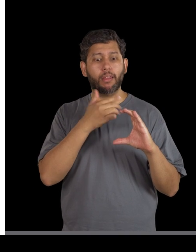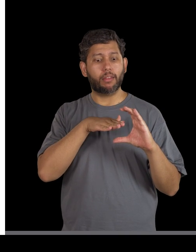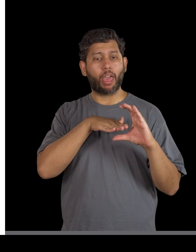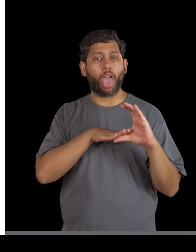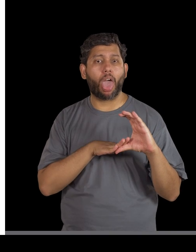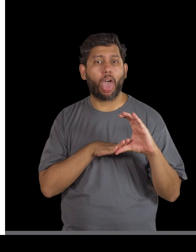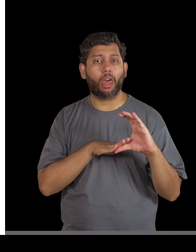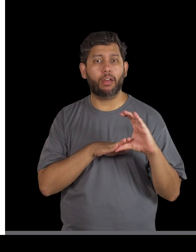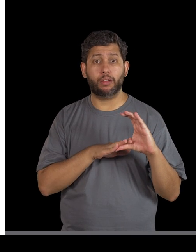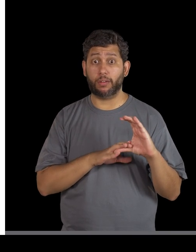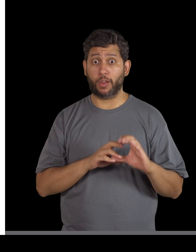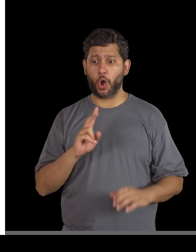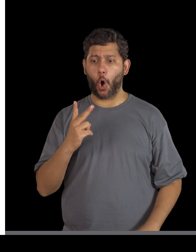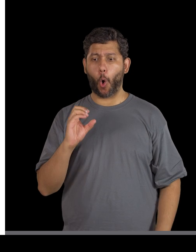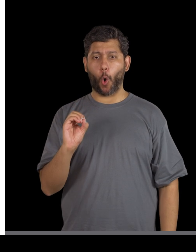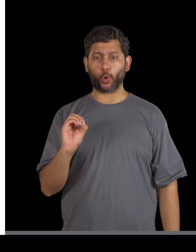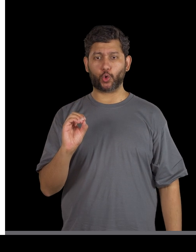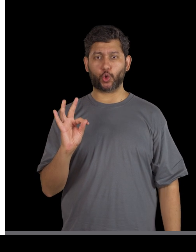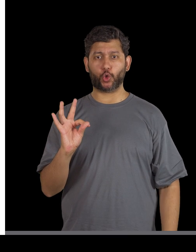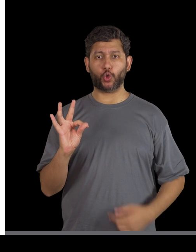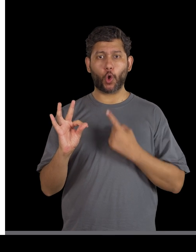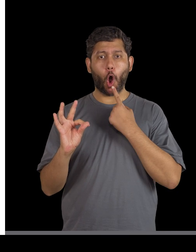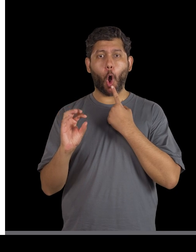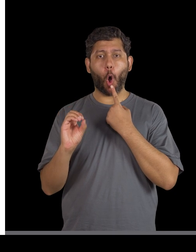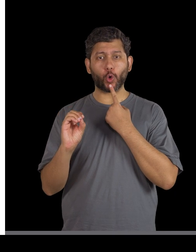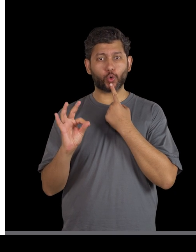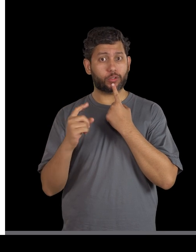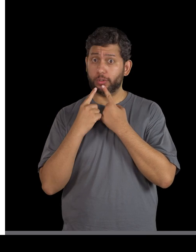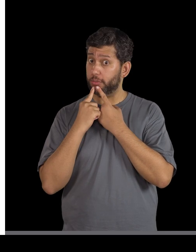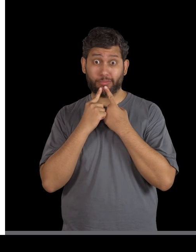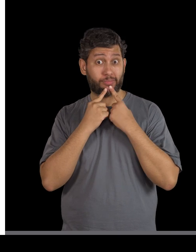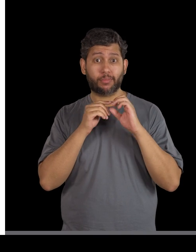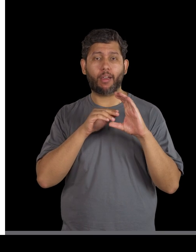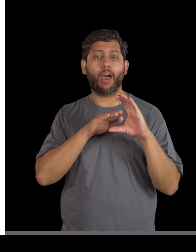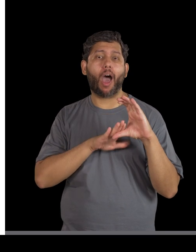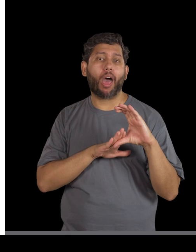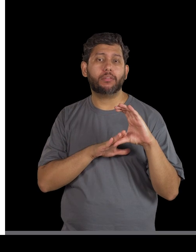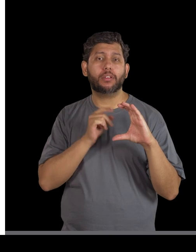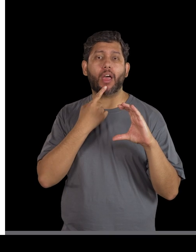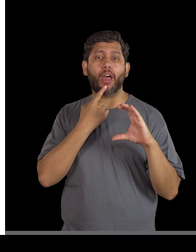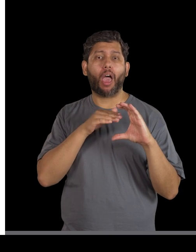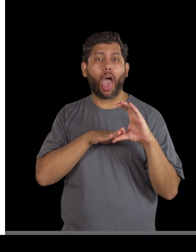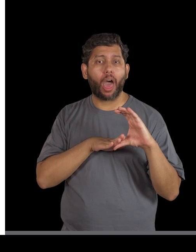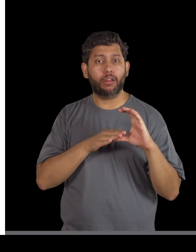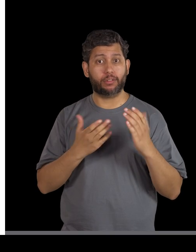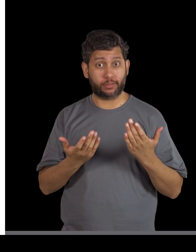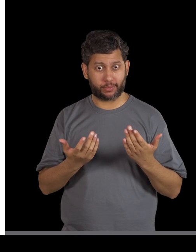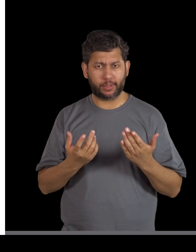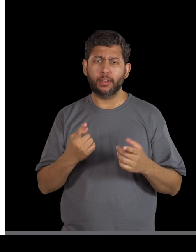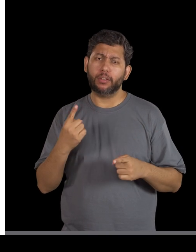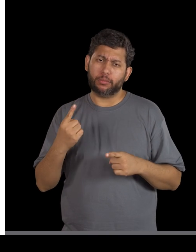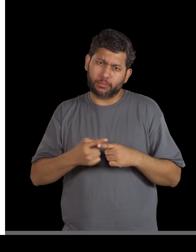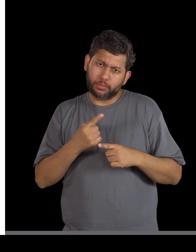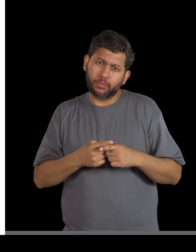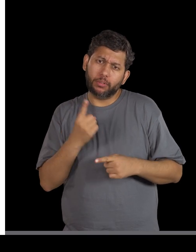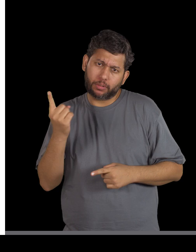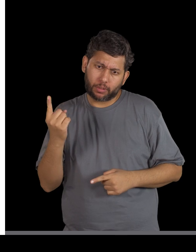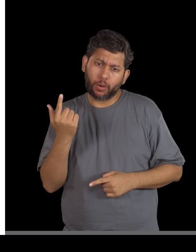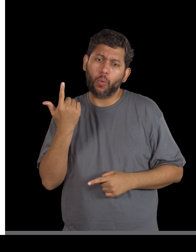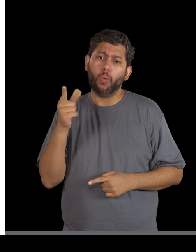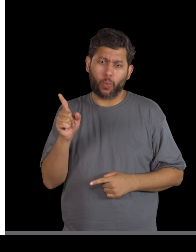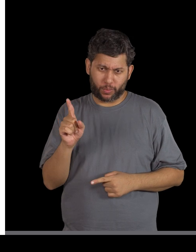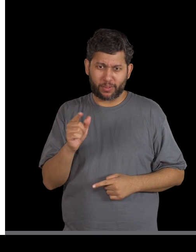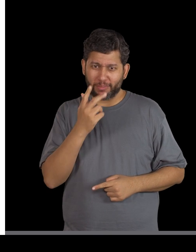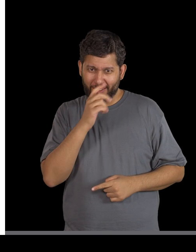hot here. Não é hot, é hot, né? A tua boca tá mais aberta. No inglês britânico vai ser esse